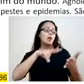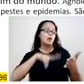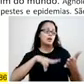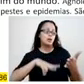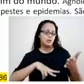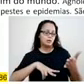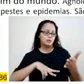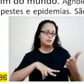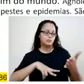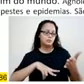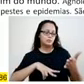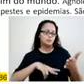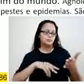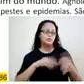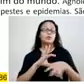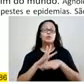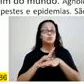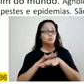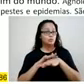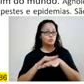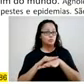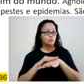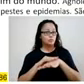do impacto da peste negra.